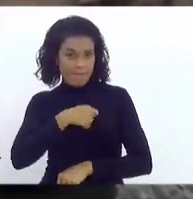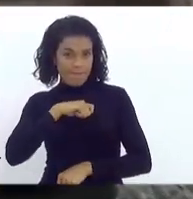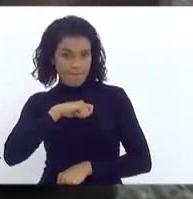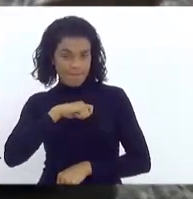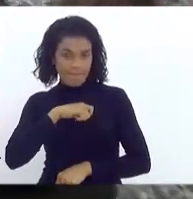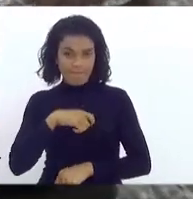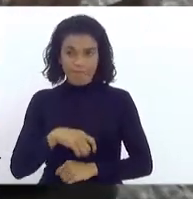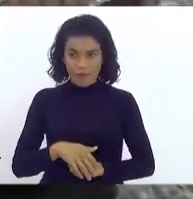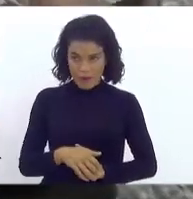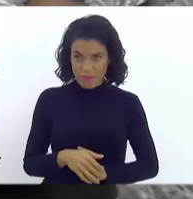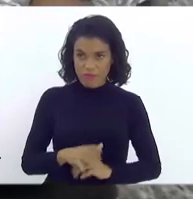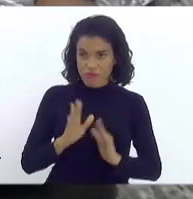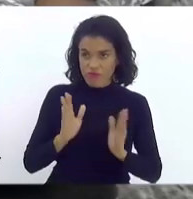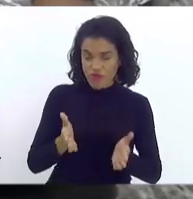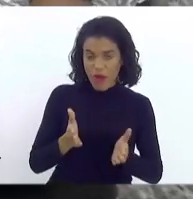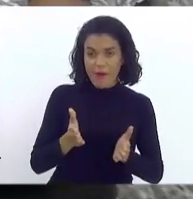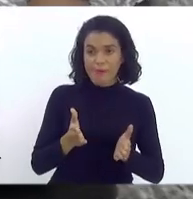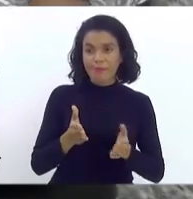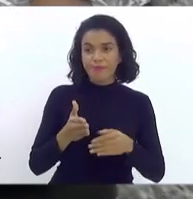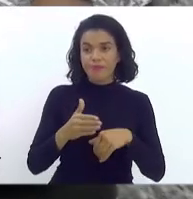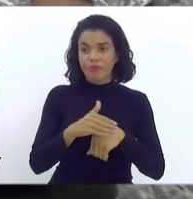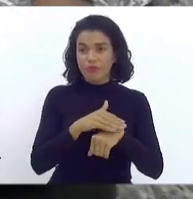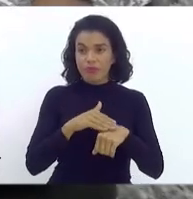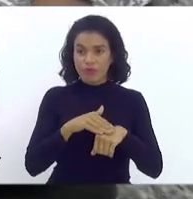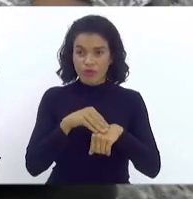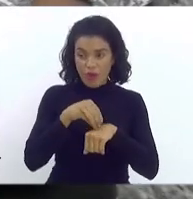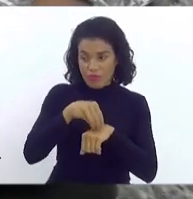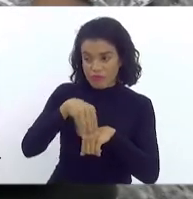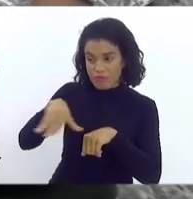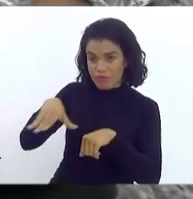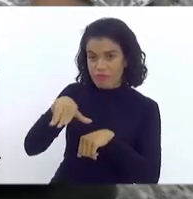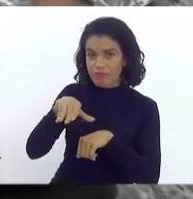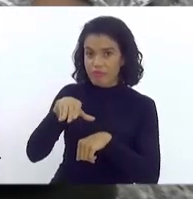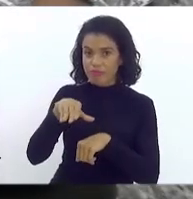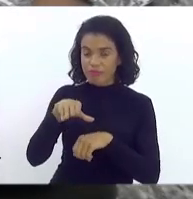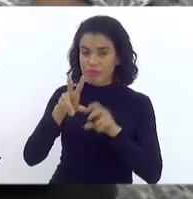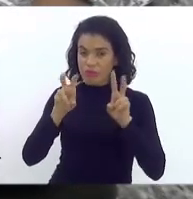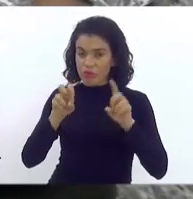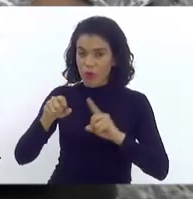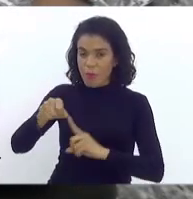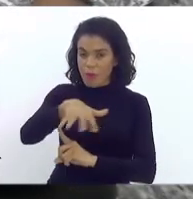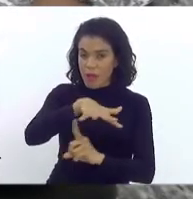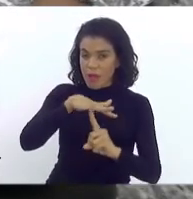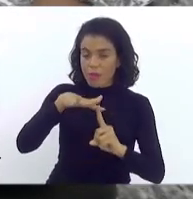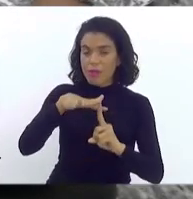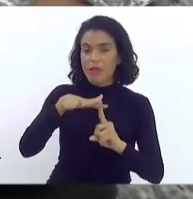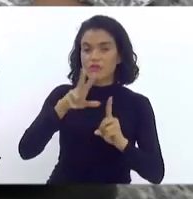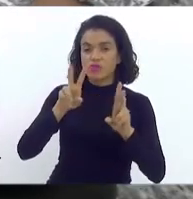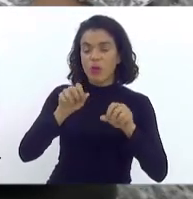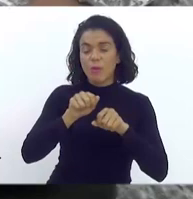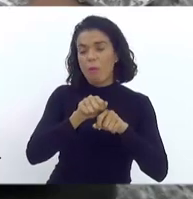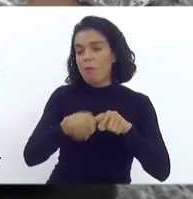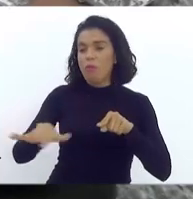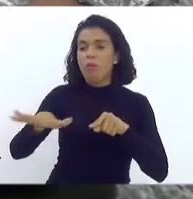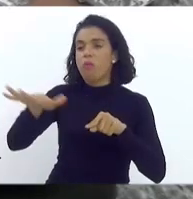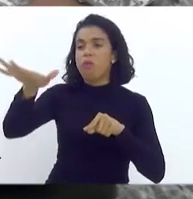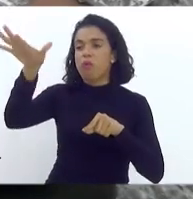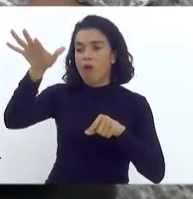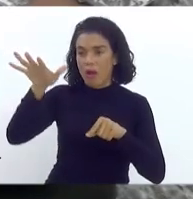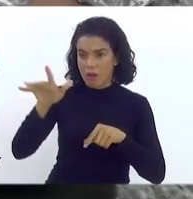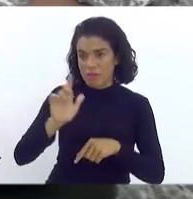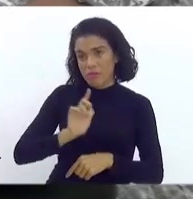Hoje a ANATA hoje fez alguma comunicação ao INEA com relação ao quesito ambiental desse tipo de vazamento? Que pode surgir, que provavelmente